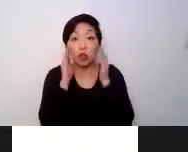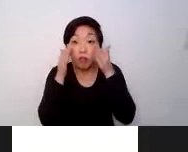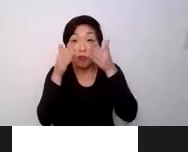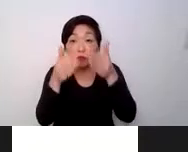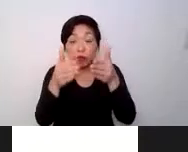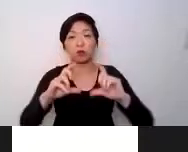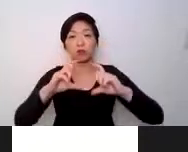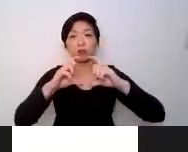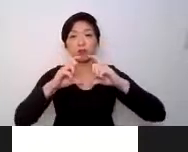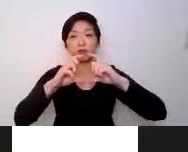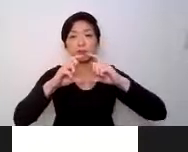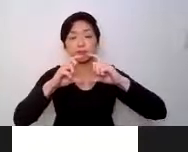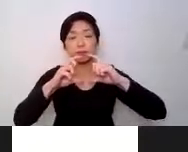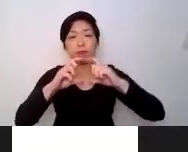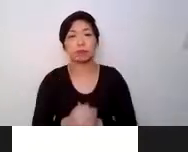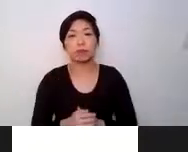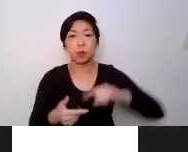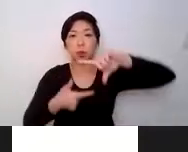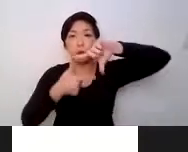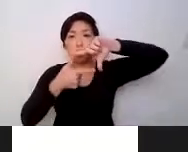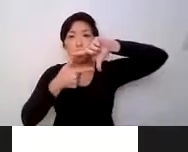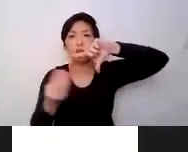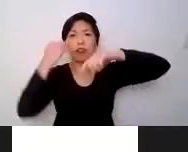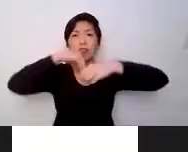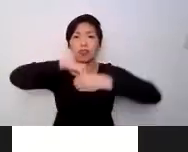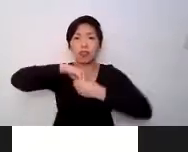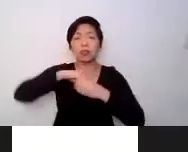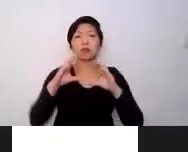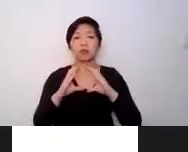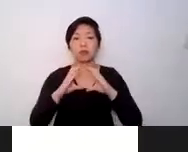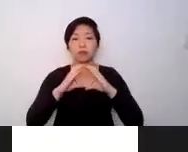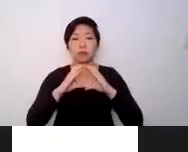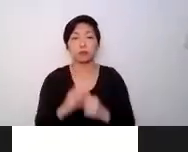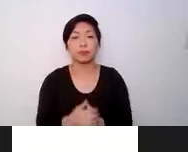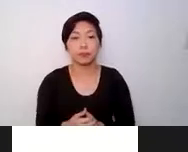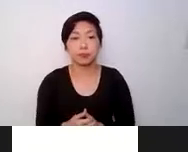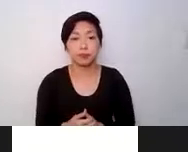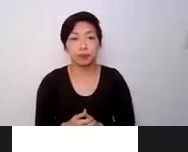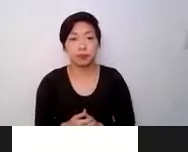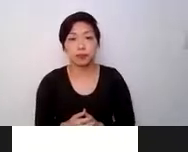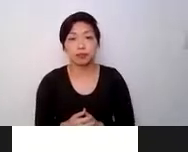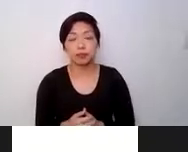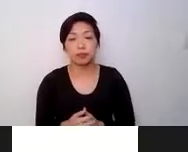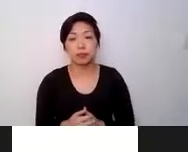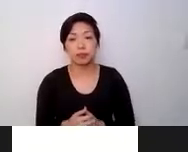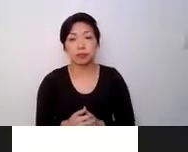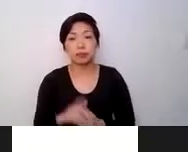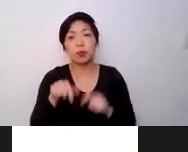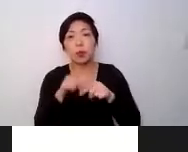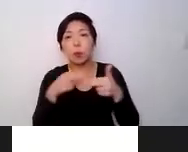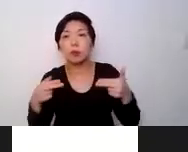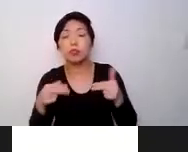aquele cubo e para aquele tom do que está ali aquele objeto em Carrara que está ali